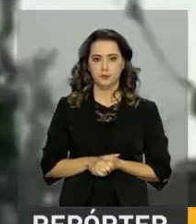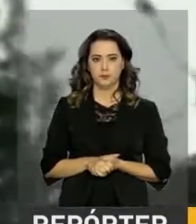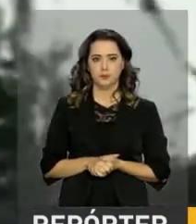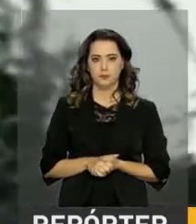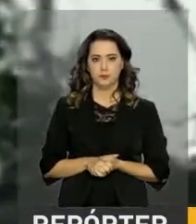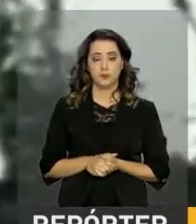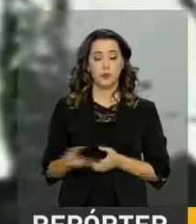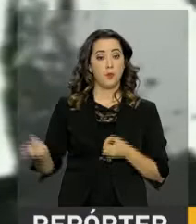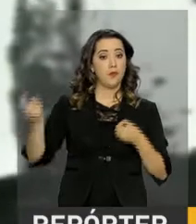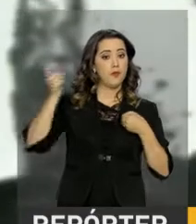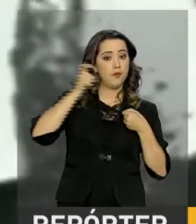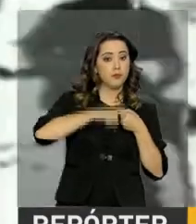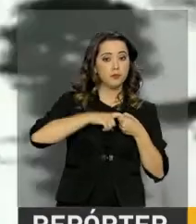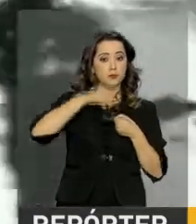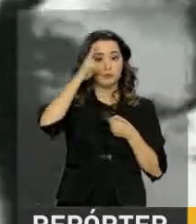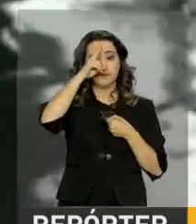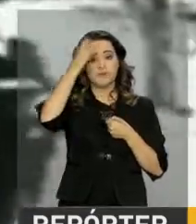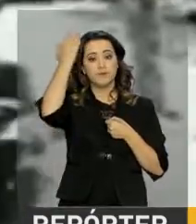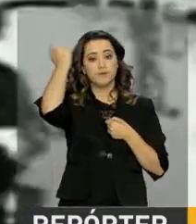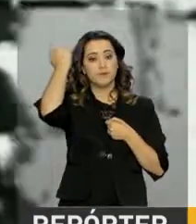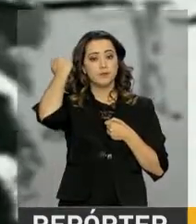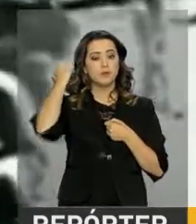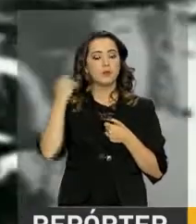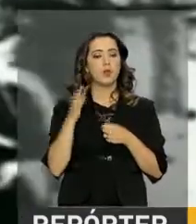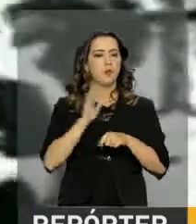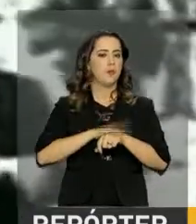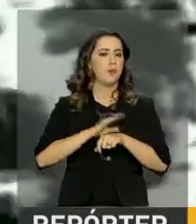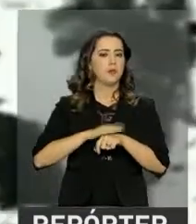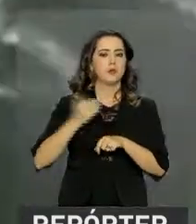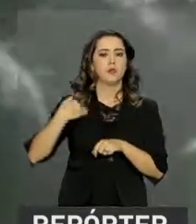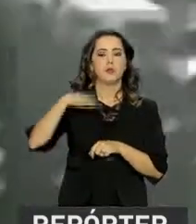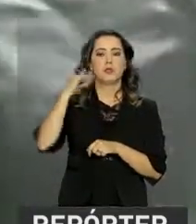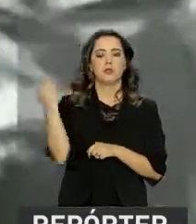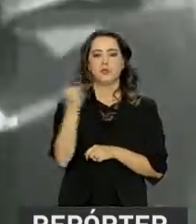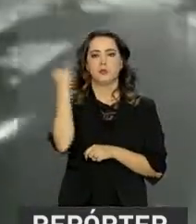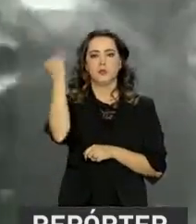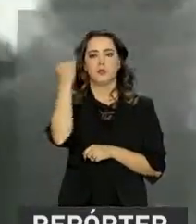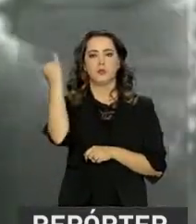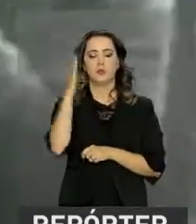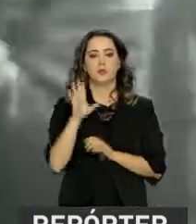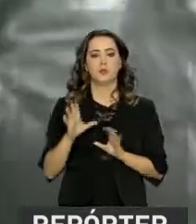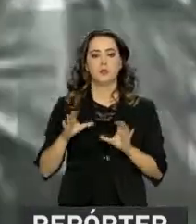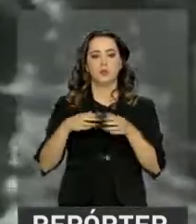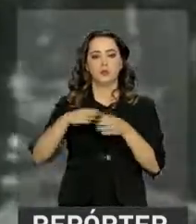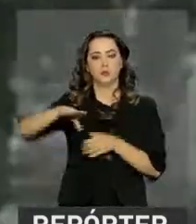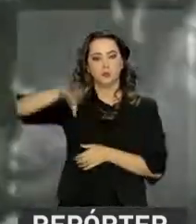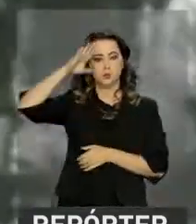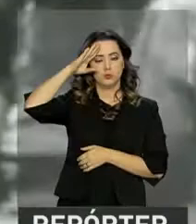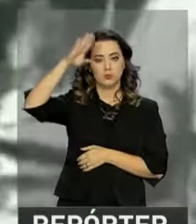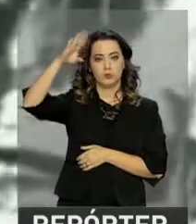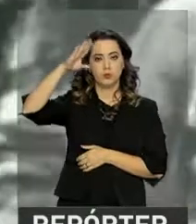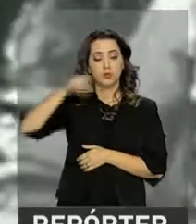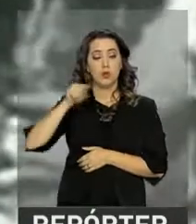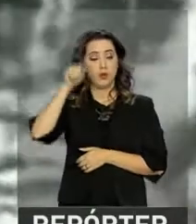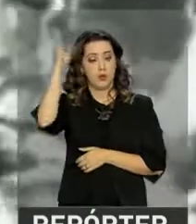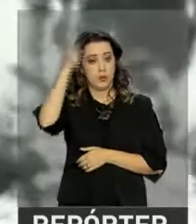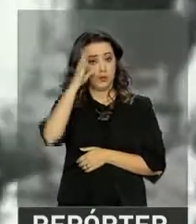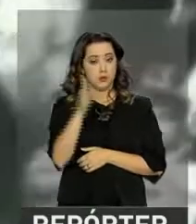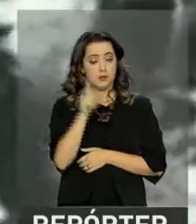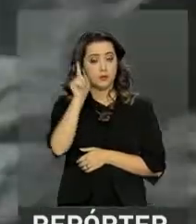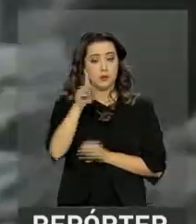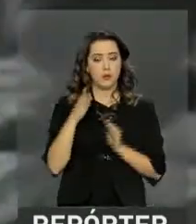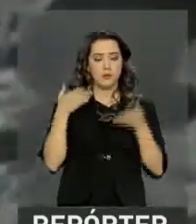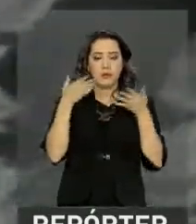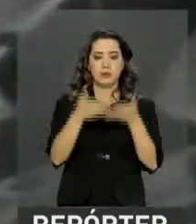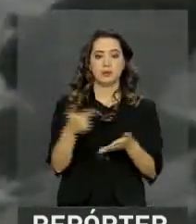Uma volta no tempo até um dos momentos mais marcantes da história das Forças Armadas Brasileiras, a